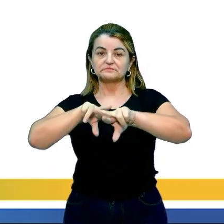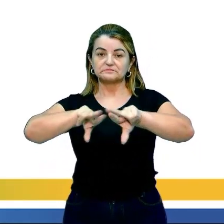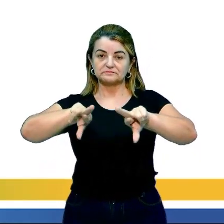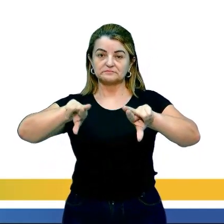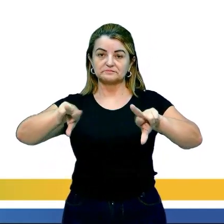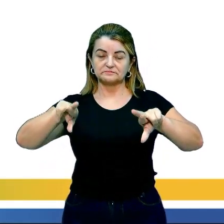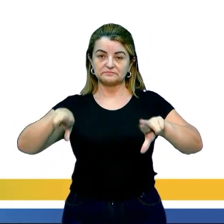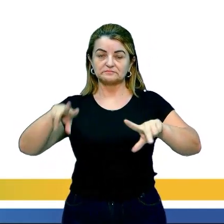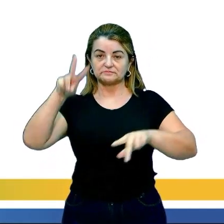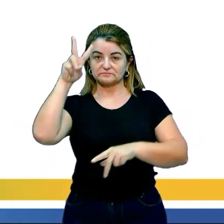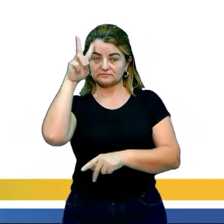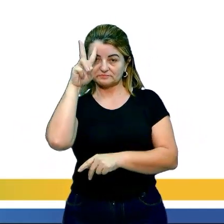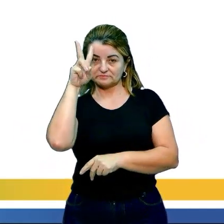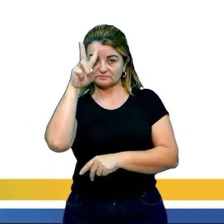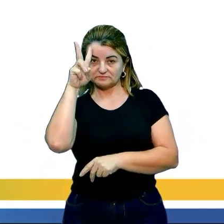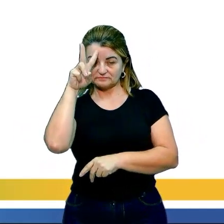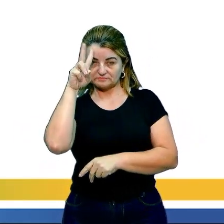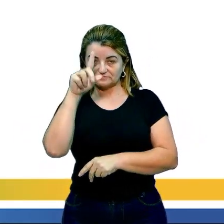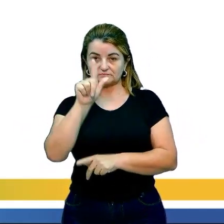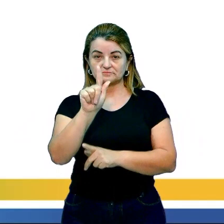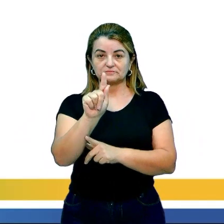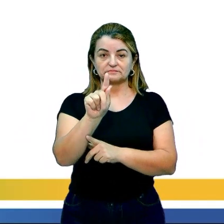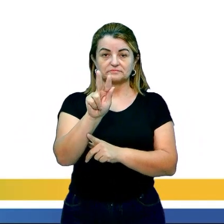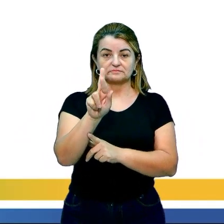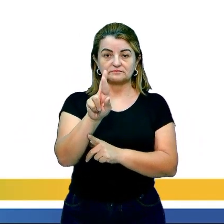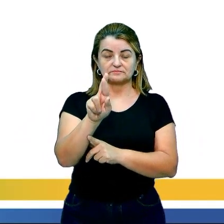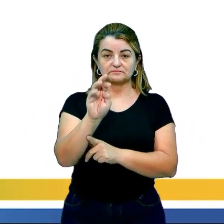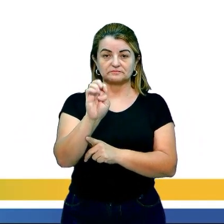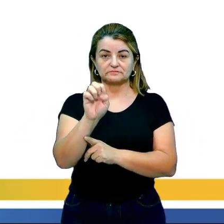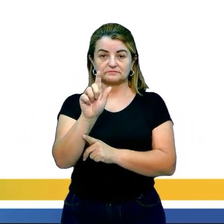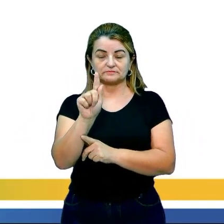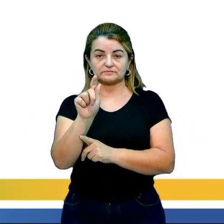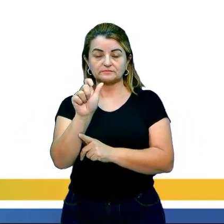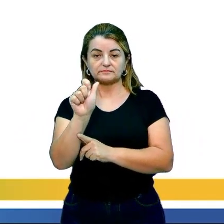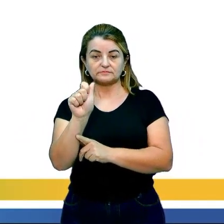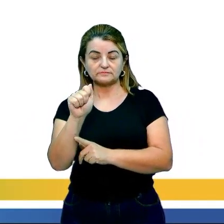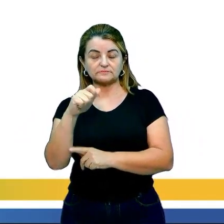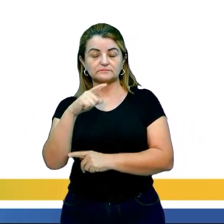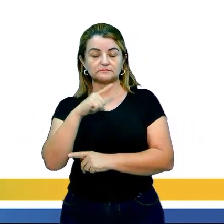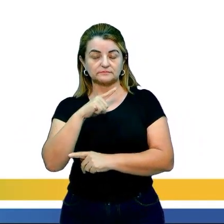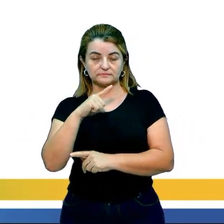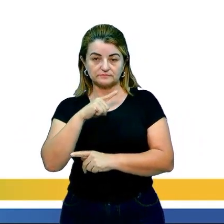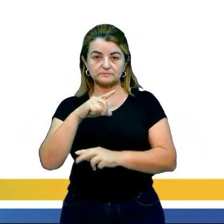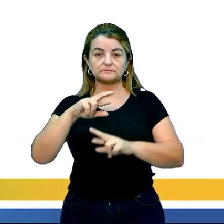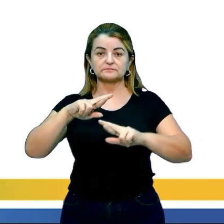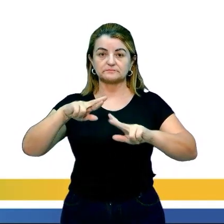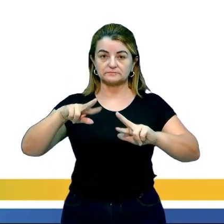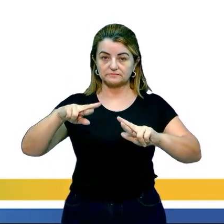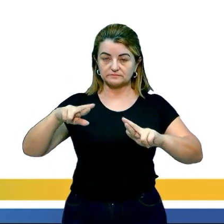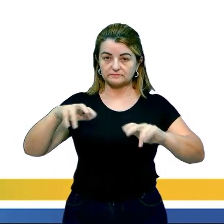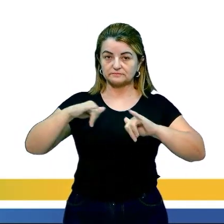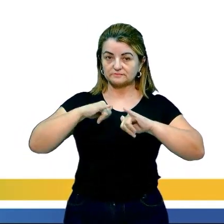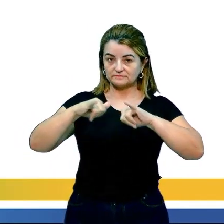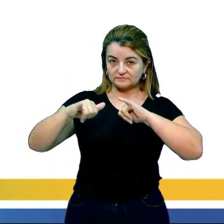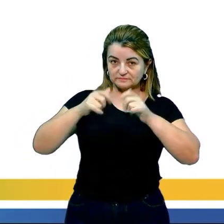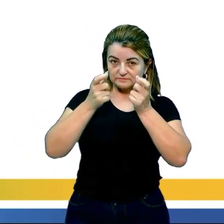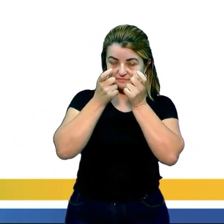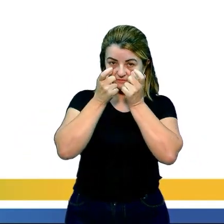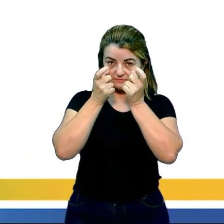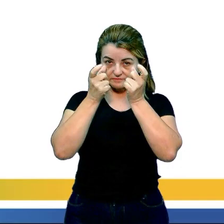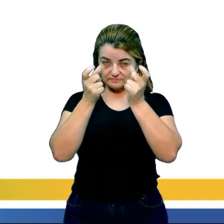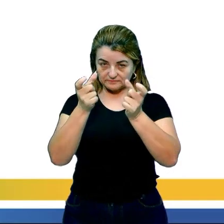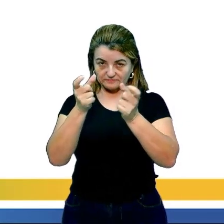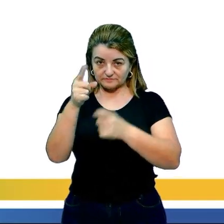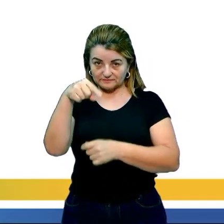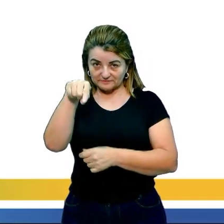né da história grega e elas trazem bastante informações bastante curiosidades para